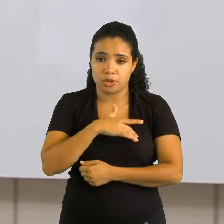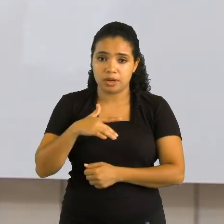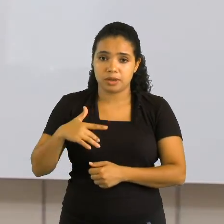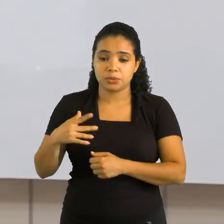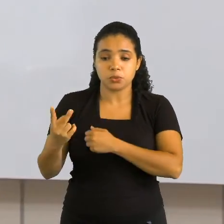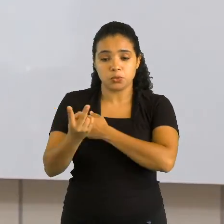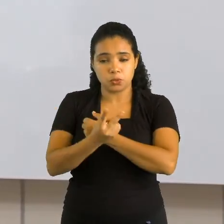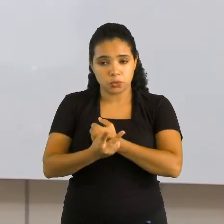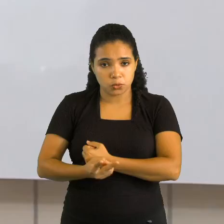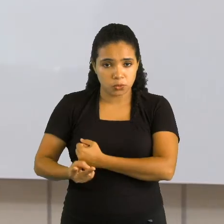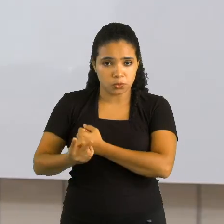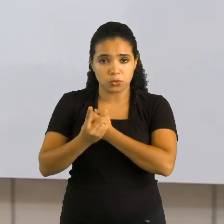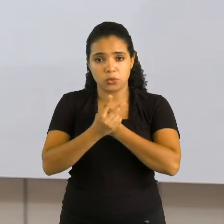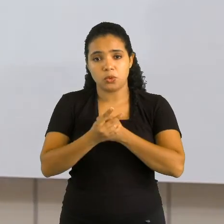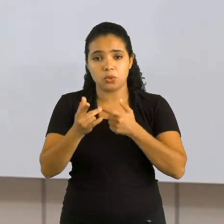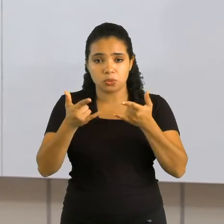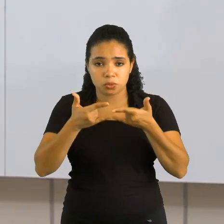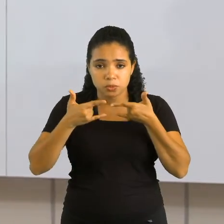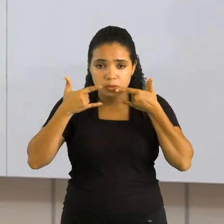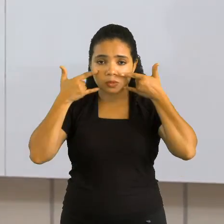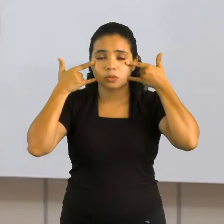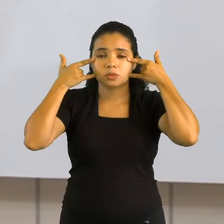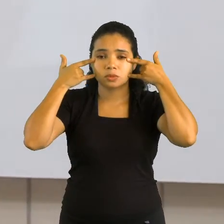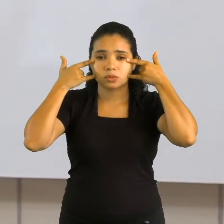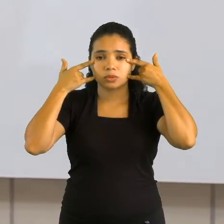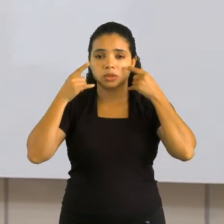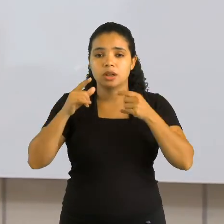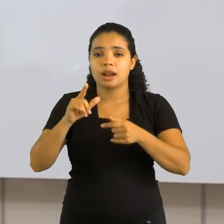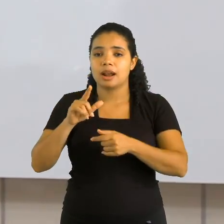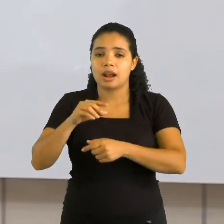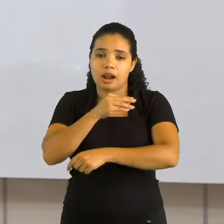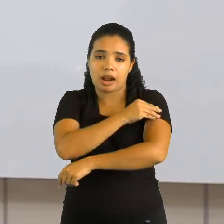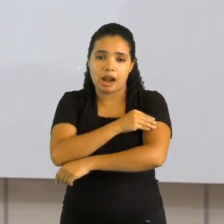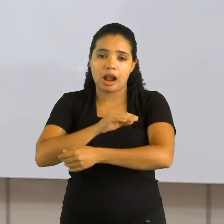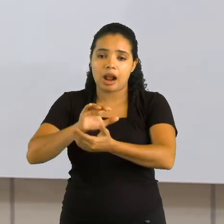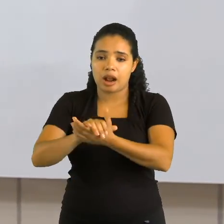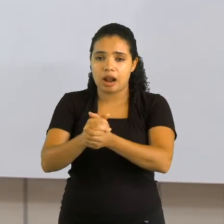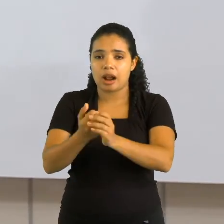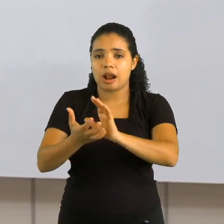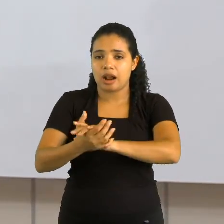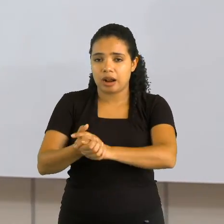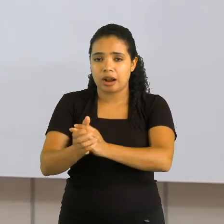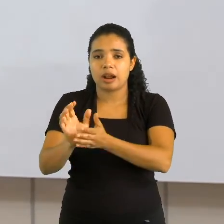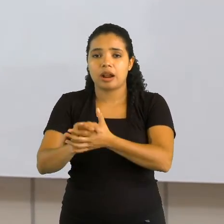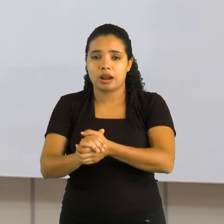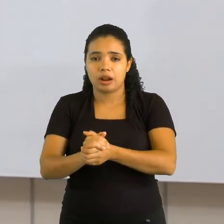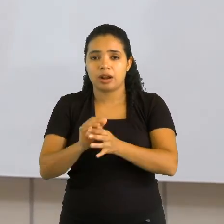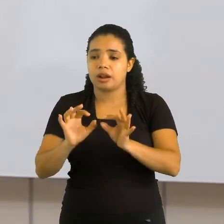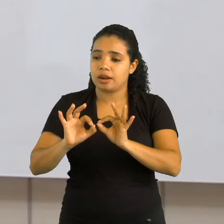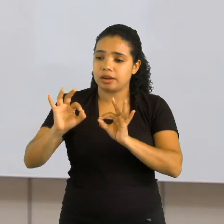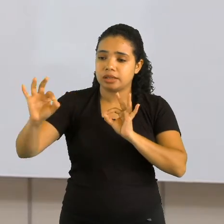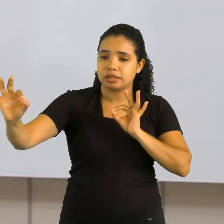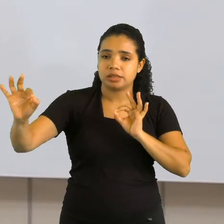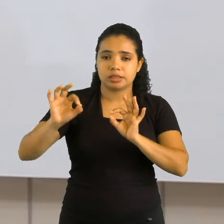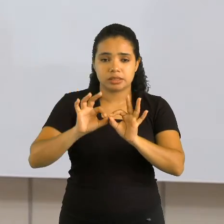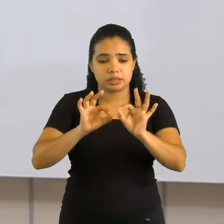proteja com o uso da máscara, do álcool gel, mantenha distanciamento, viu?